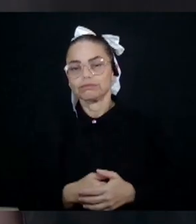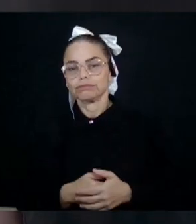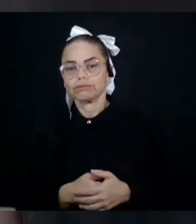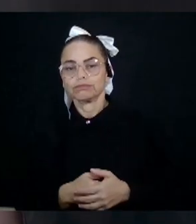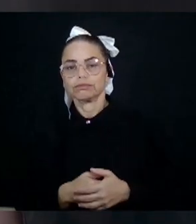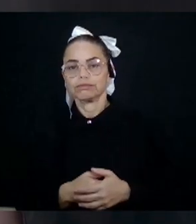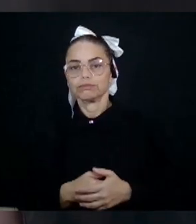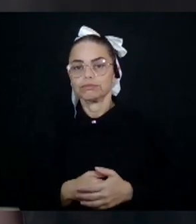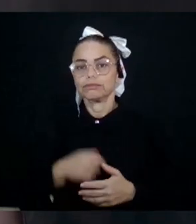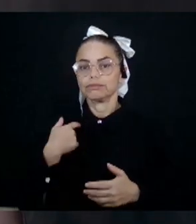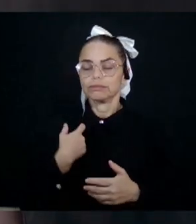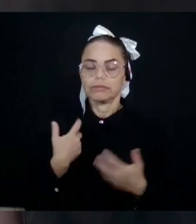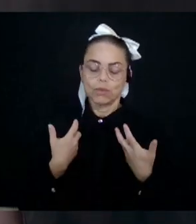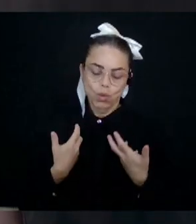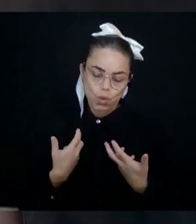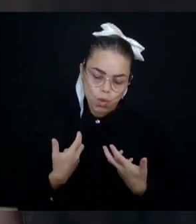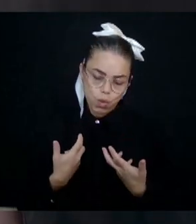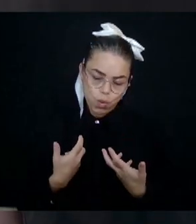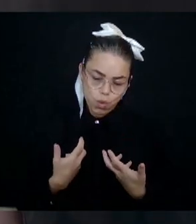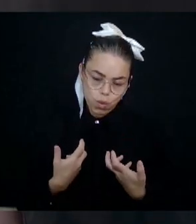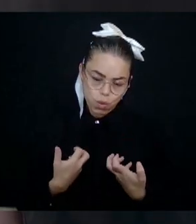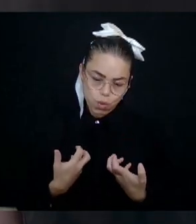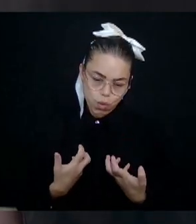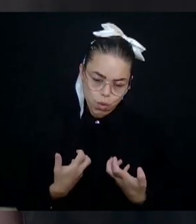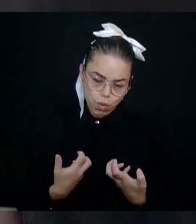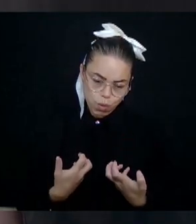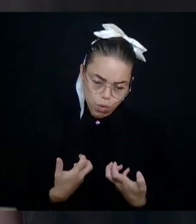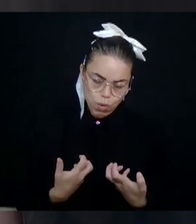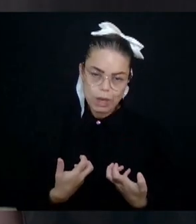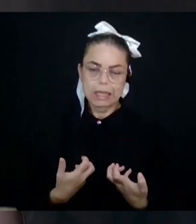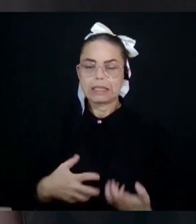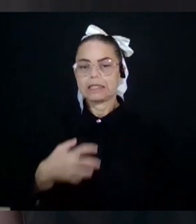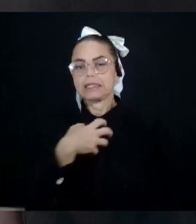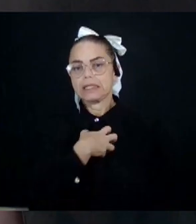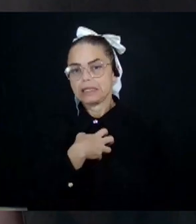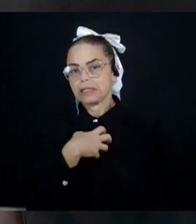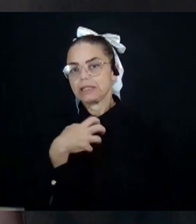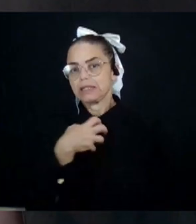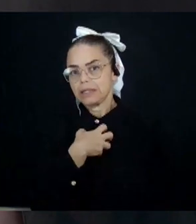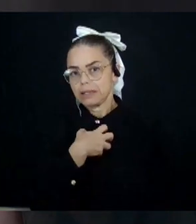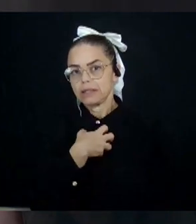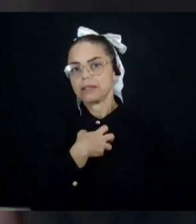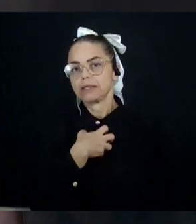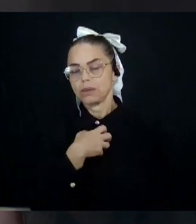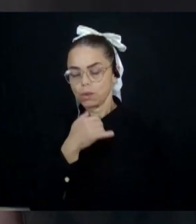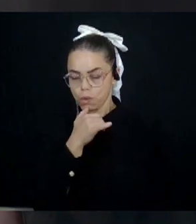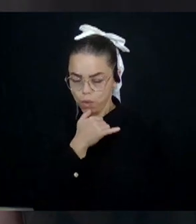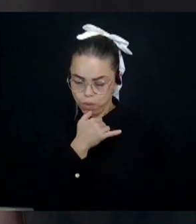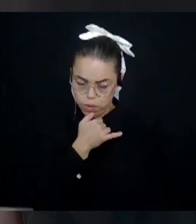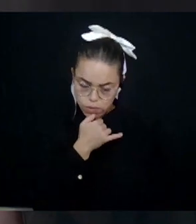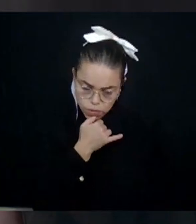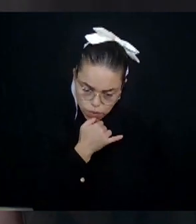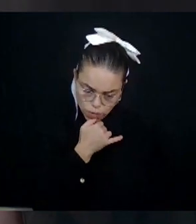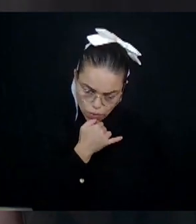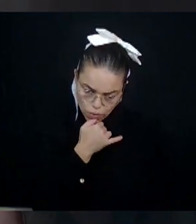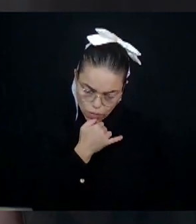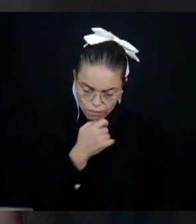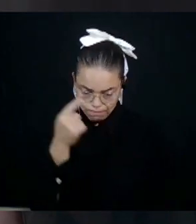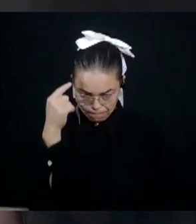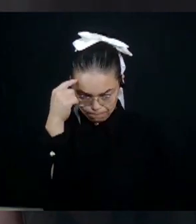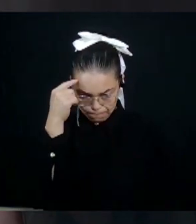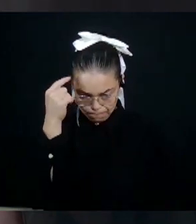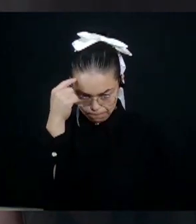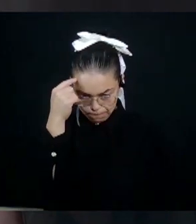esse cansaço, né, ou esse sentimento de tristeza ou pensamentos,